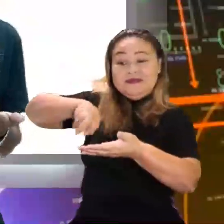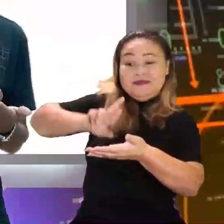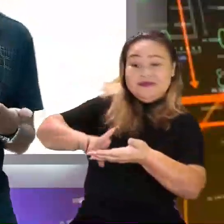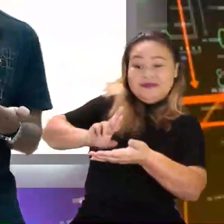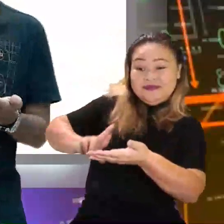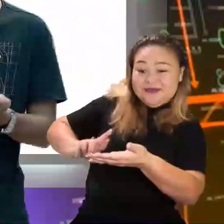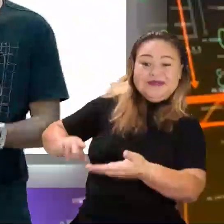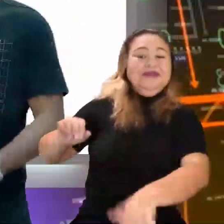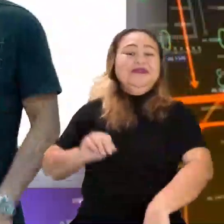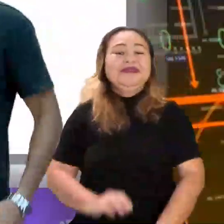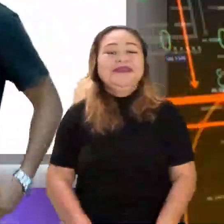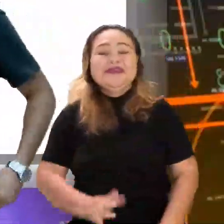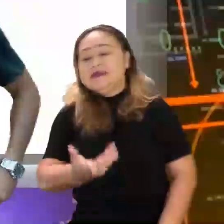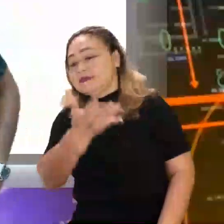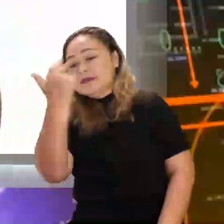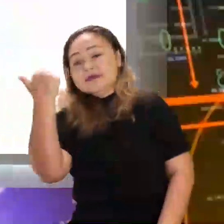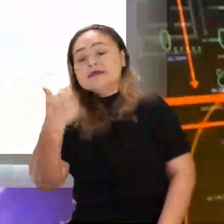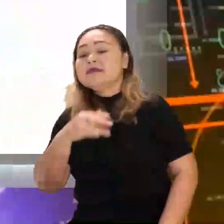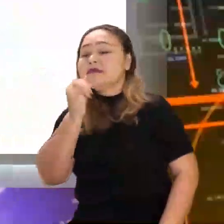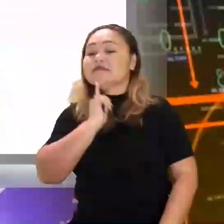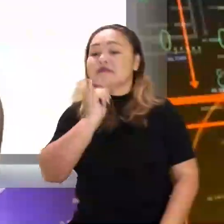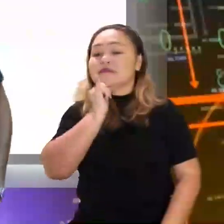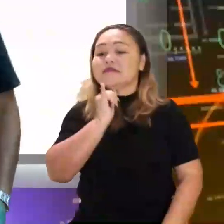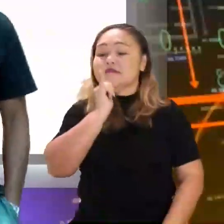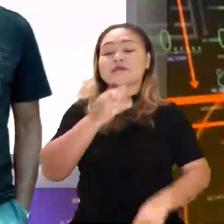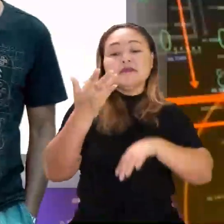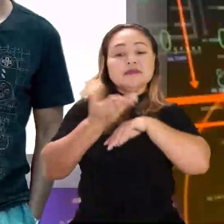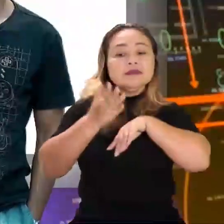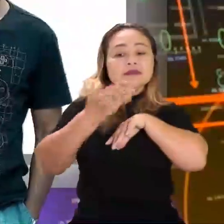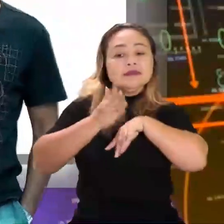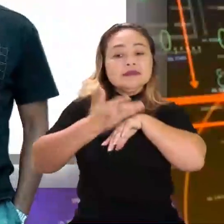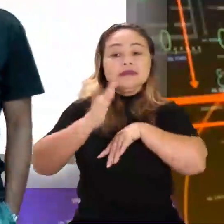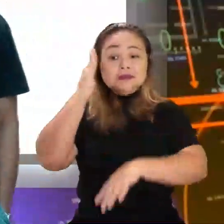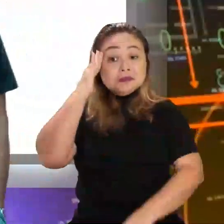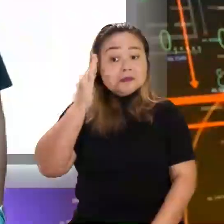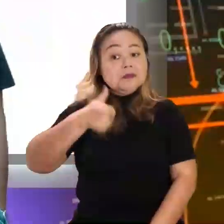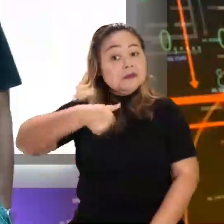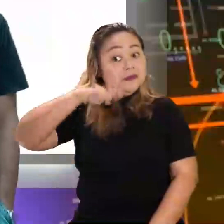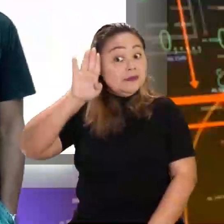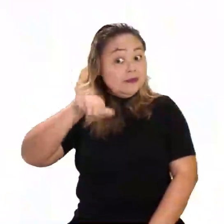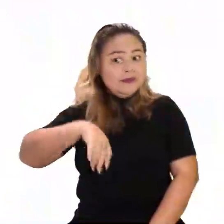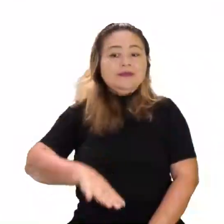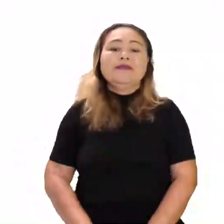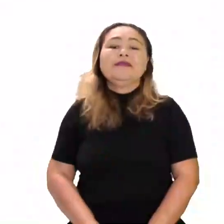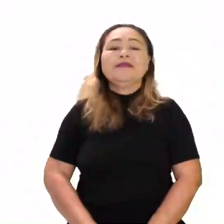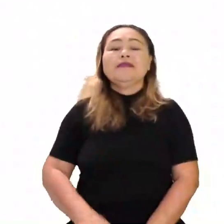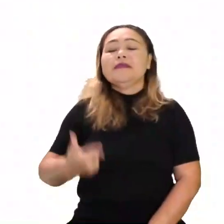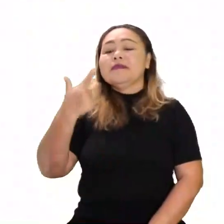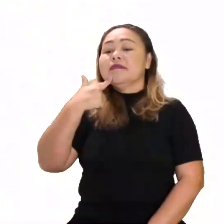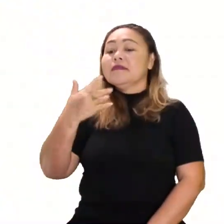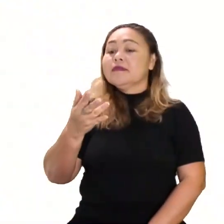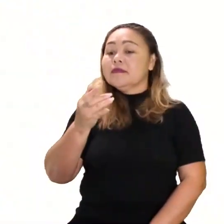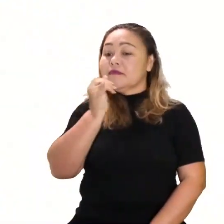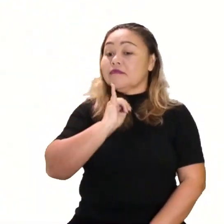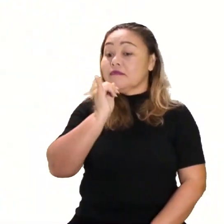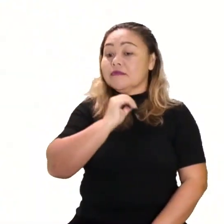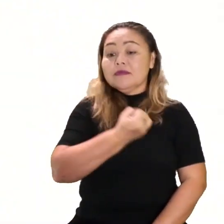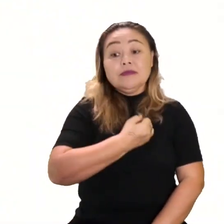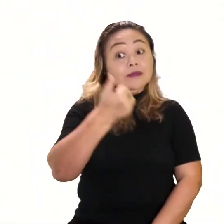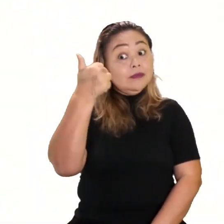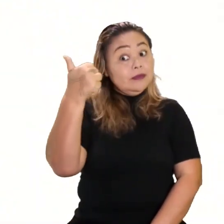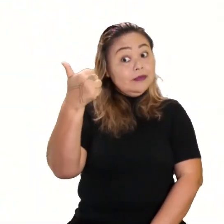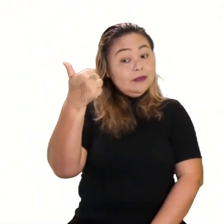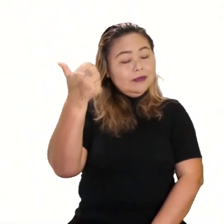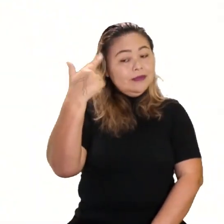e resolve tudinho. Vamos aos exemplos, vamos praticar que vocês entendem bem mais. Olha lá. Exemplo de número 1, vem